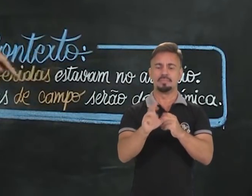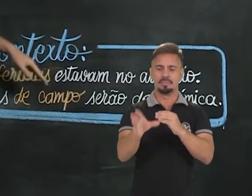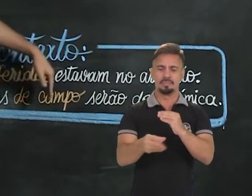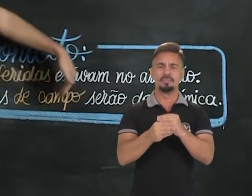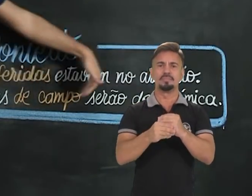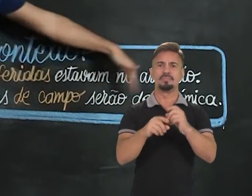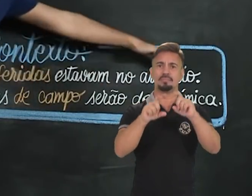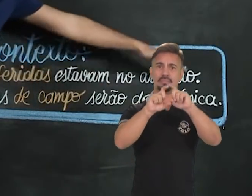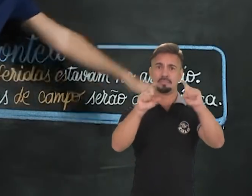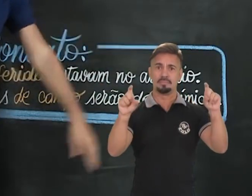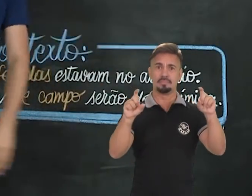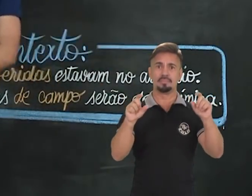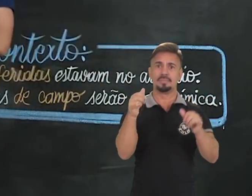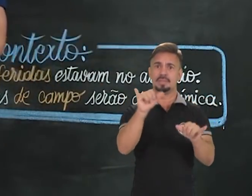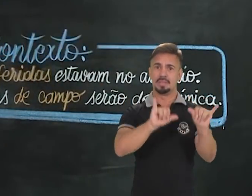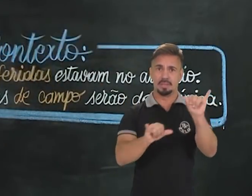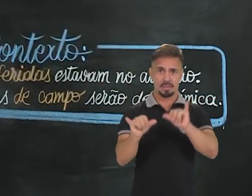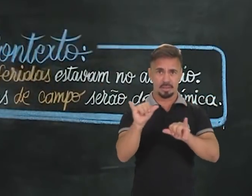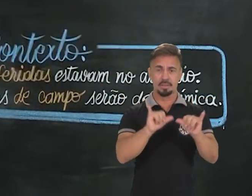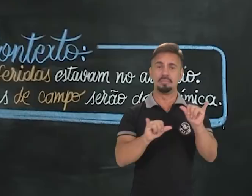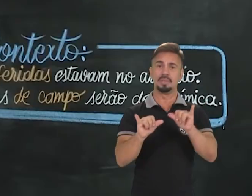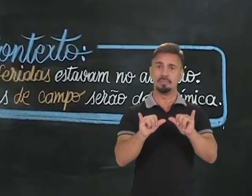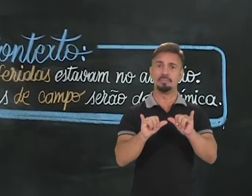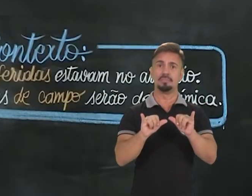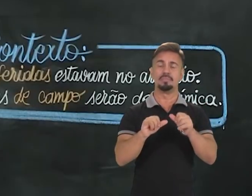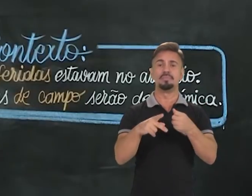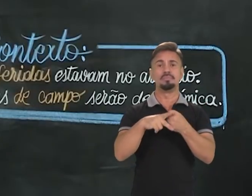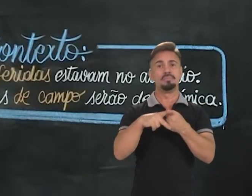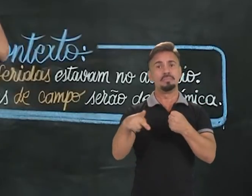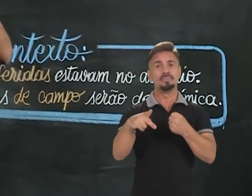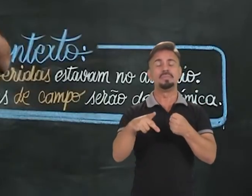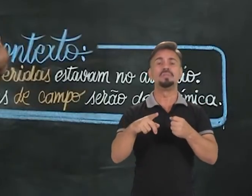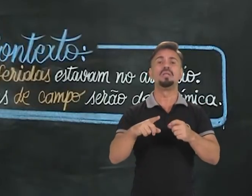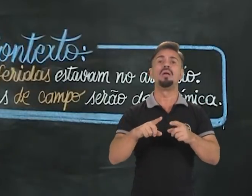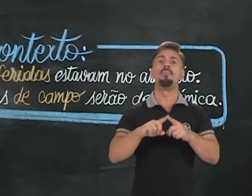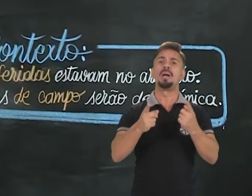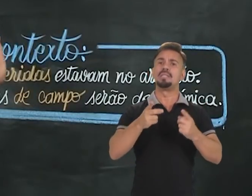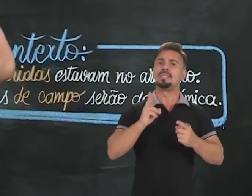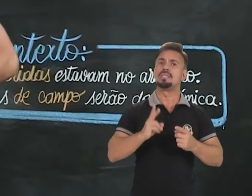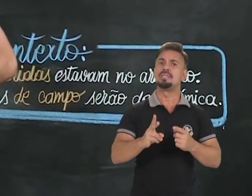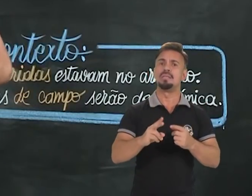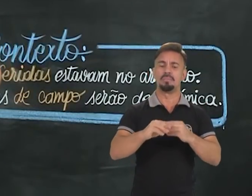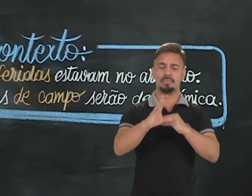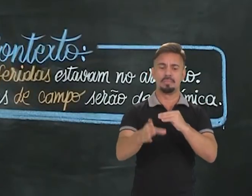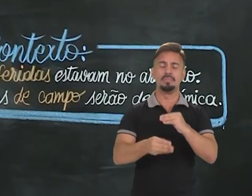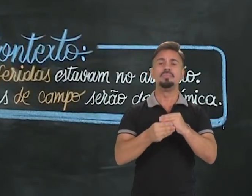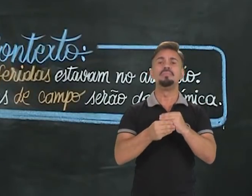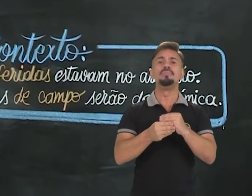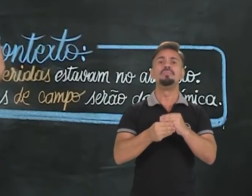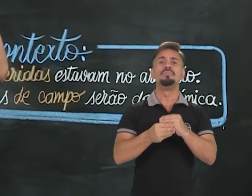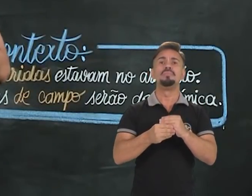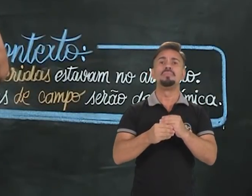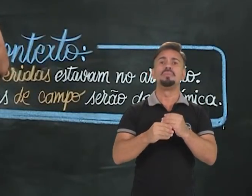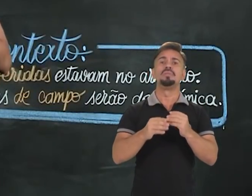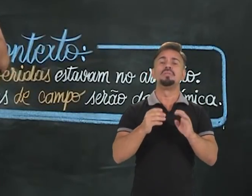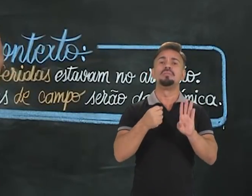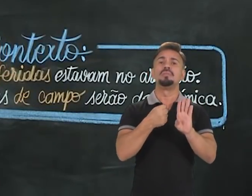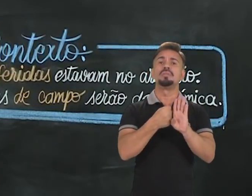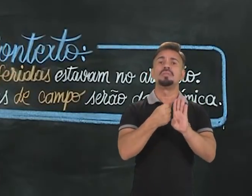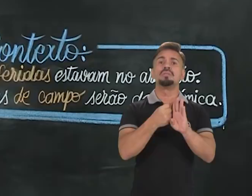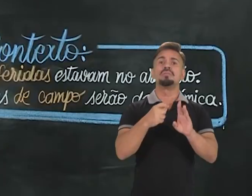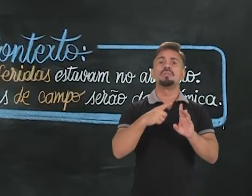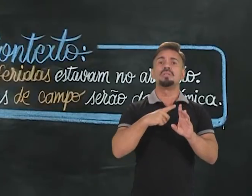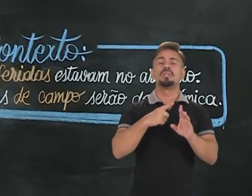minha oração, né? Serão de química, que é o meu predicado, mas geralmente os adjuntos vão girar em torno de um substantivo que